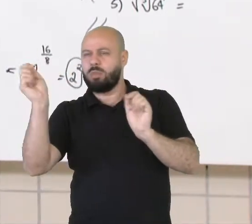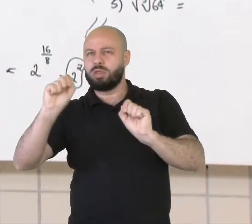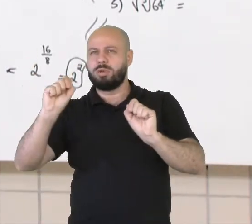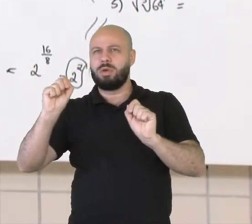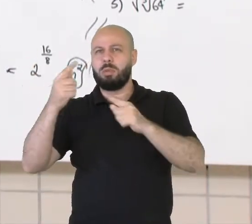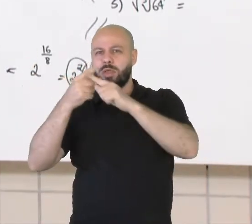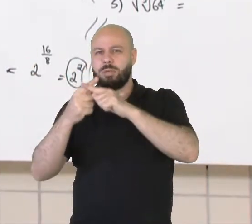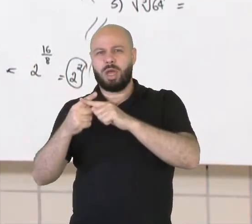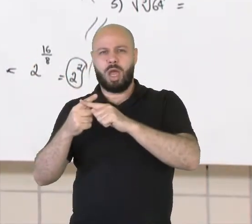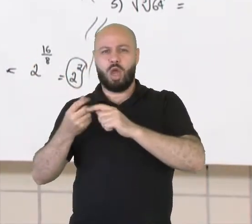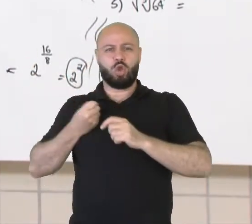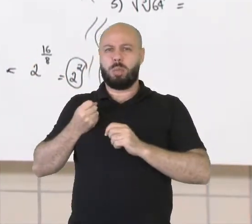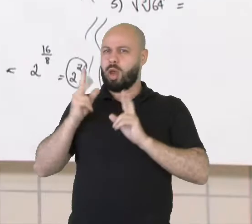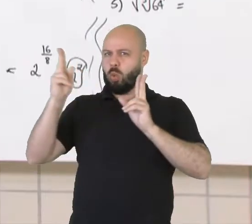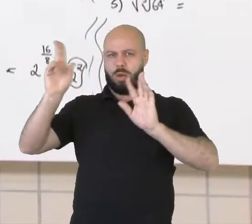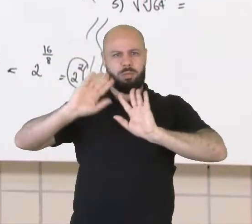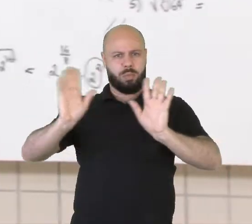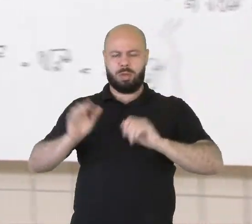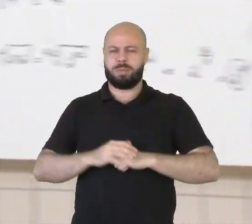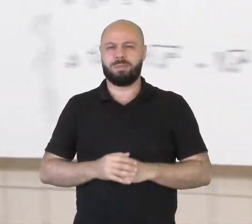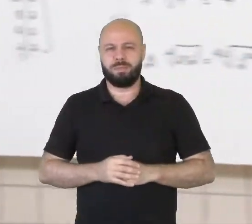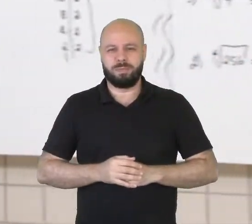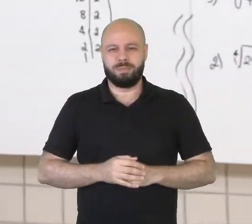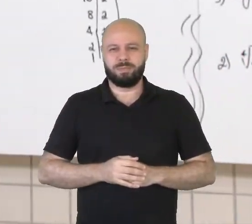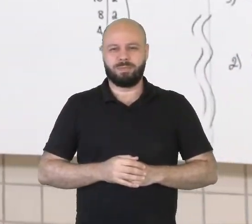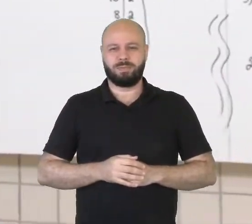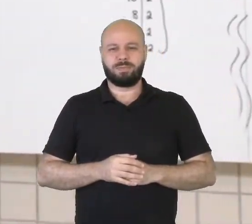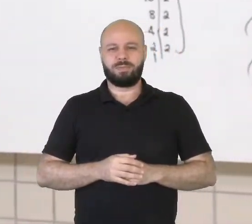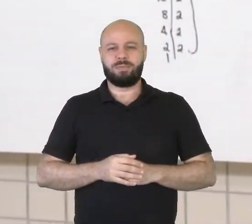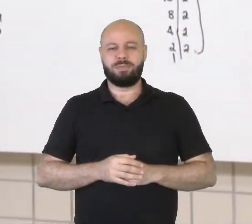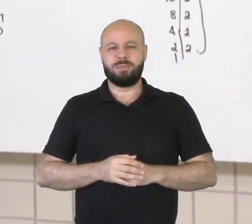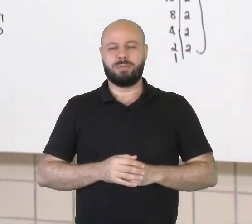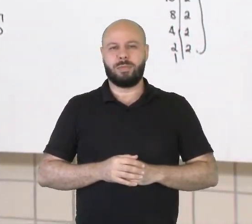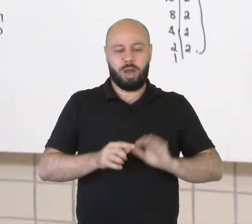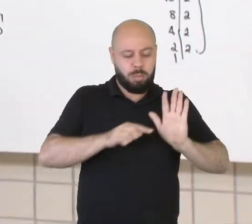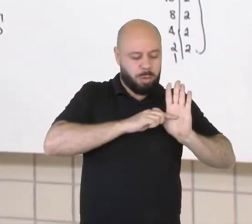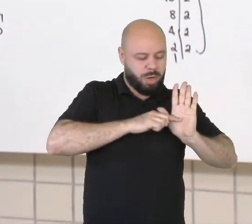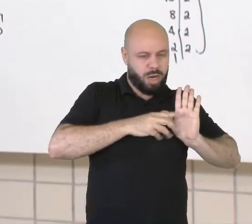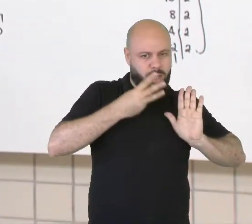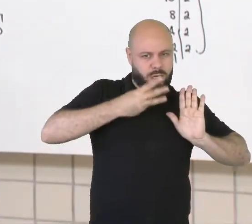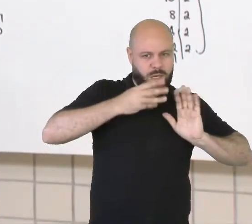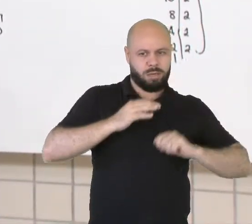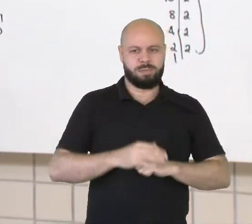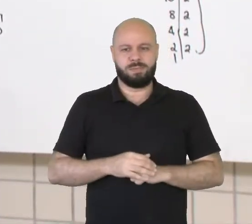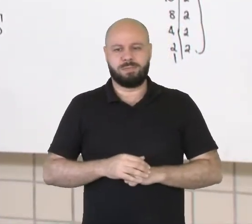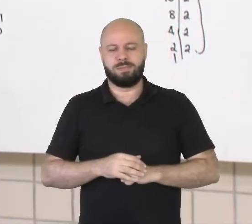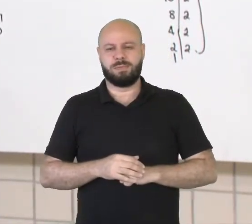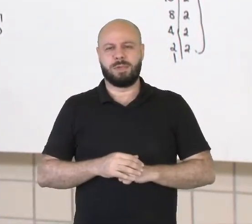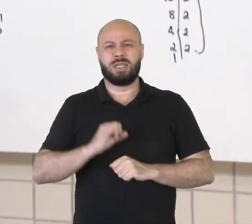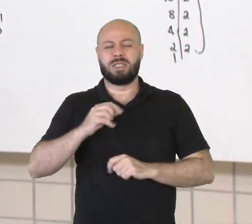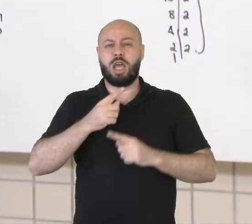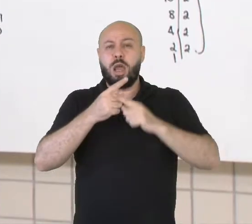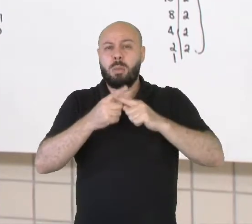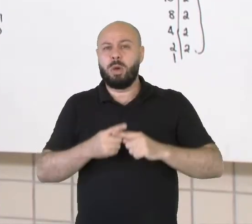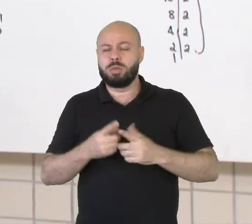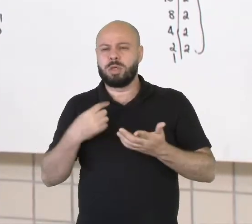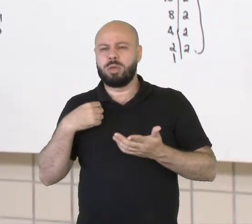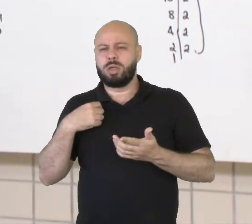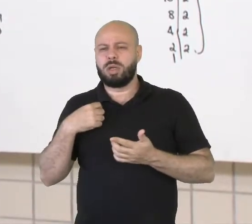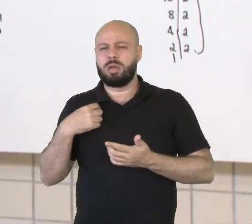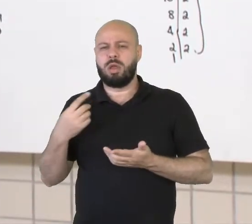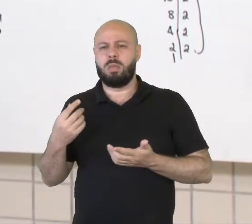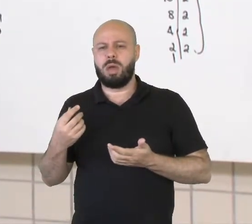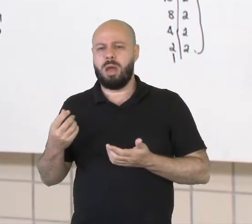dá problema algum, beleza? Bom, terceira propriedade. Quando eu tiver uma multiplicação de raízes com